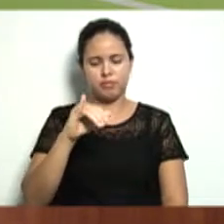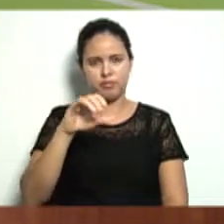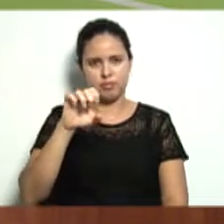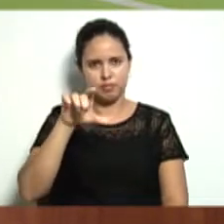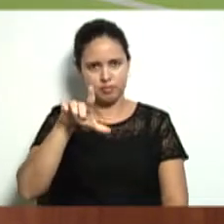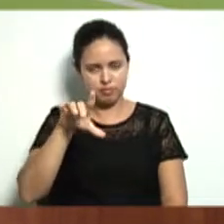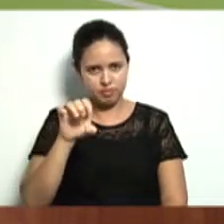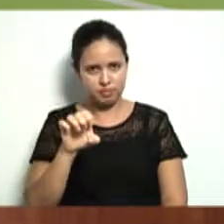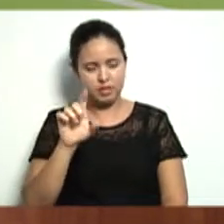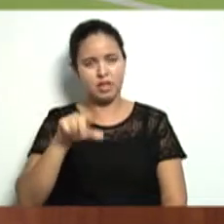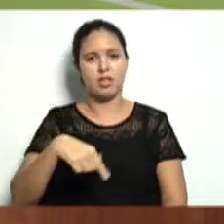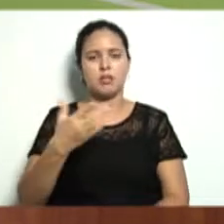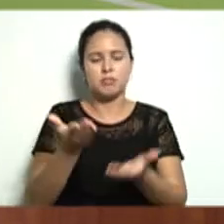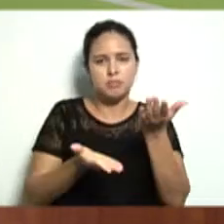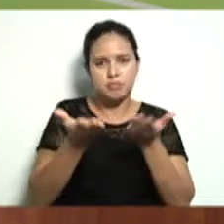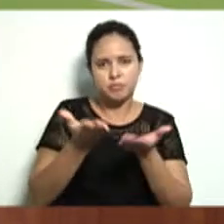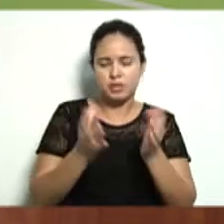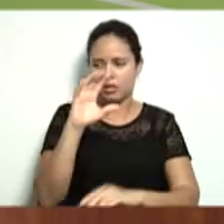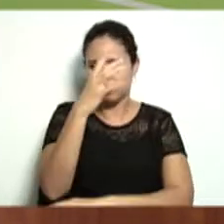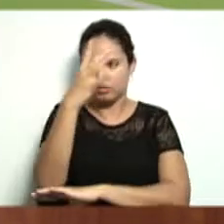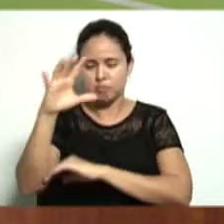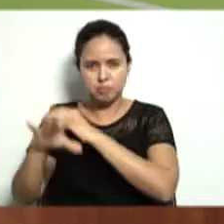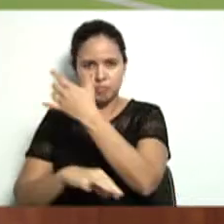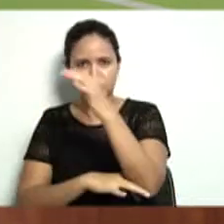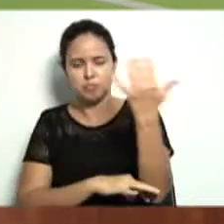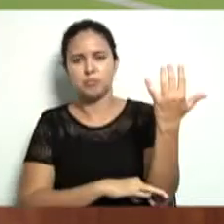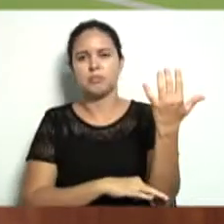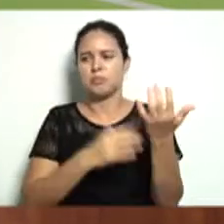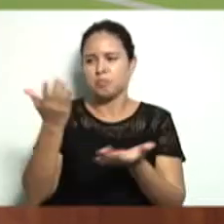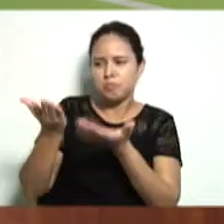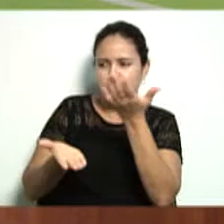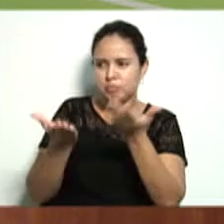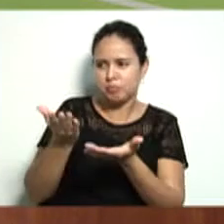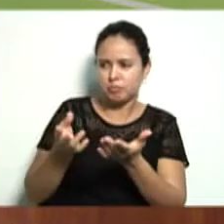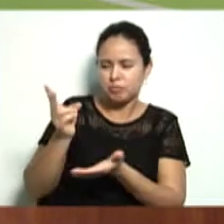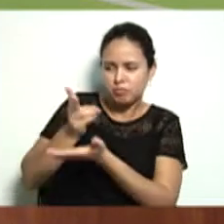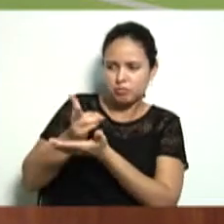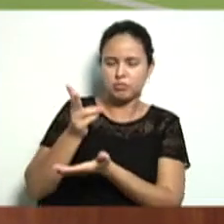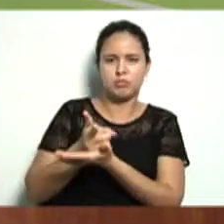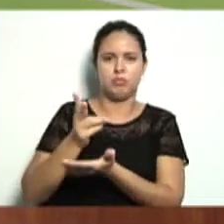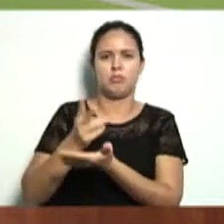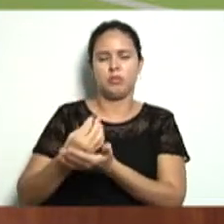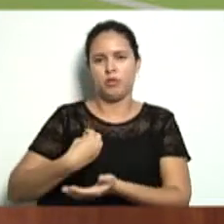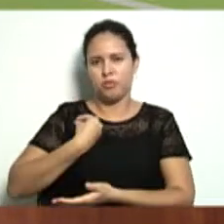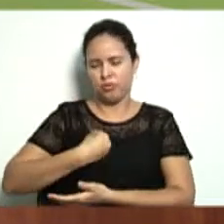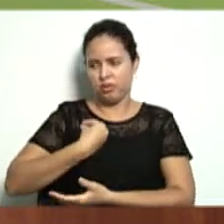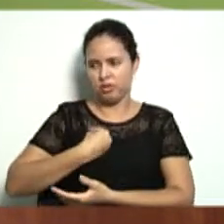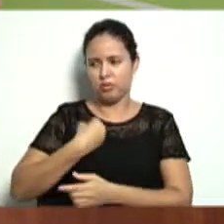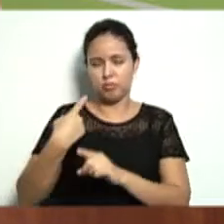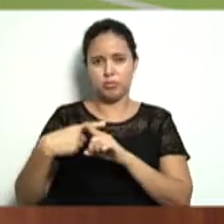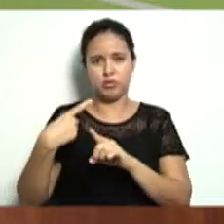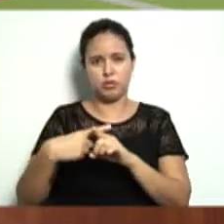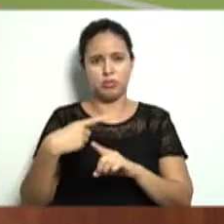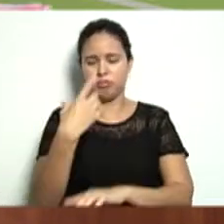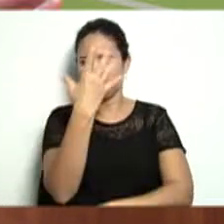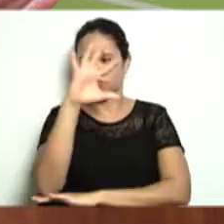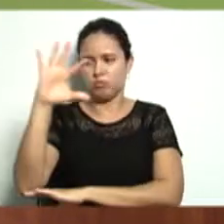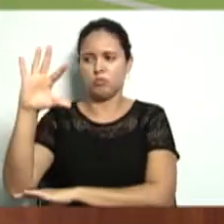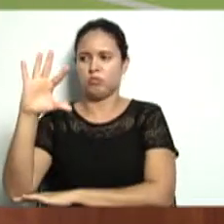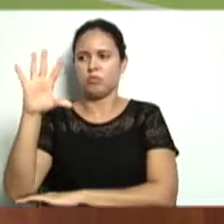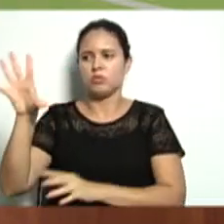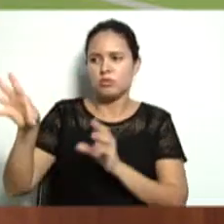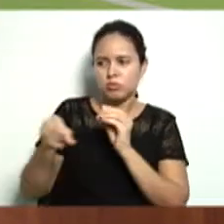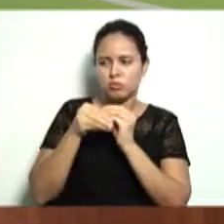agir sobre a natureza de forma a garantir a sua existência, pois dela depende a nossa